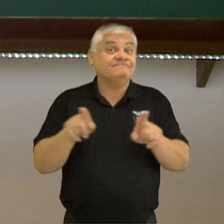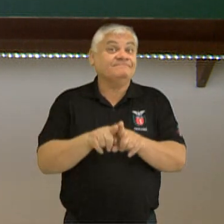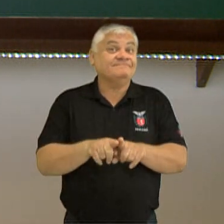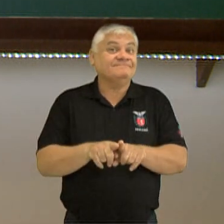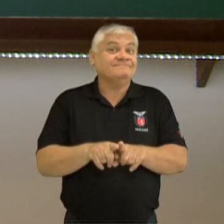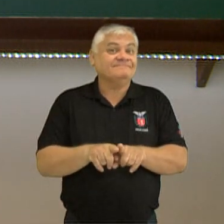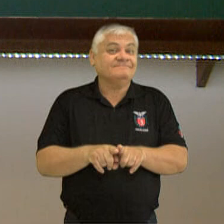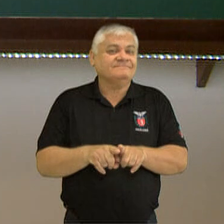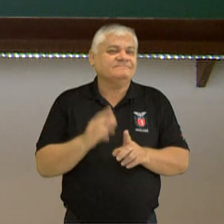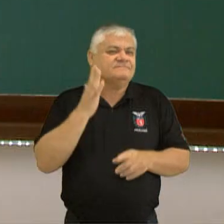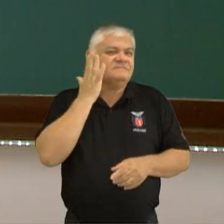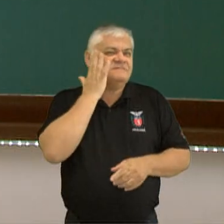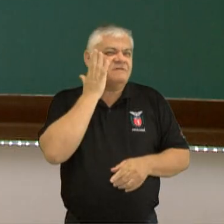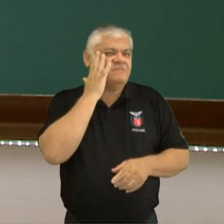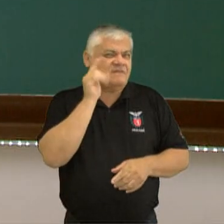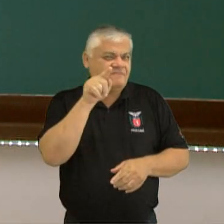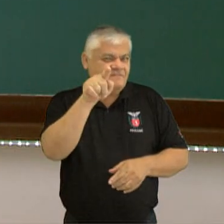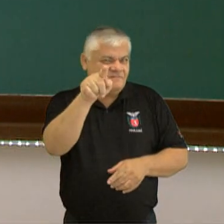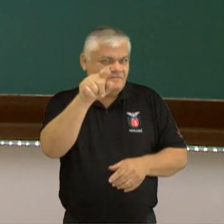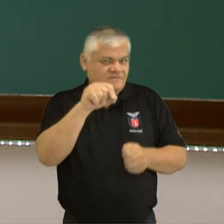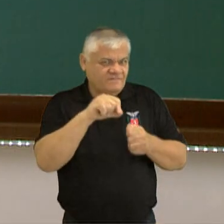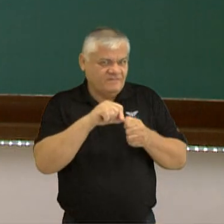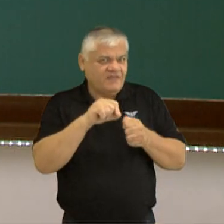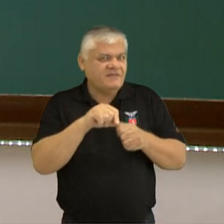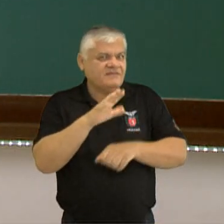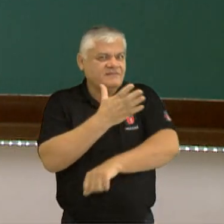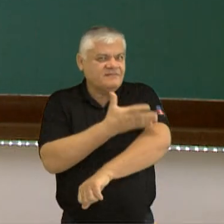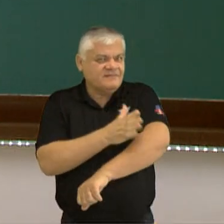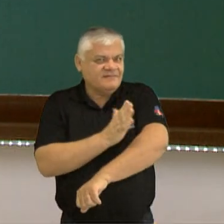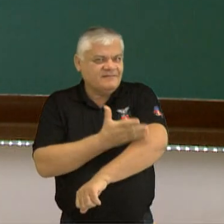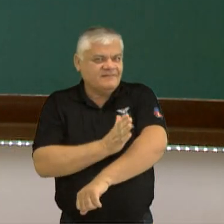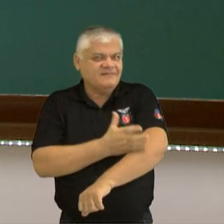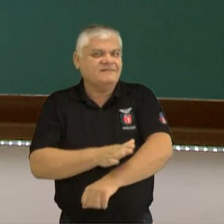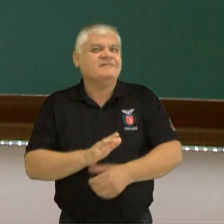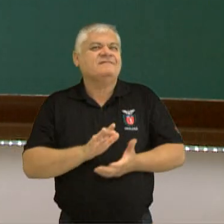Voltei para saber se você fez o exercício.